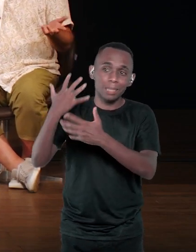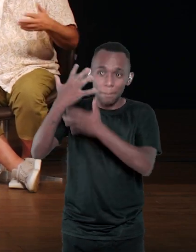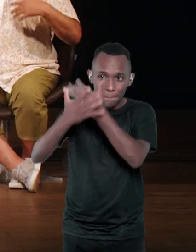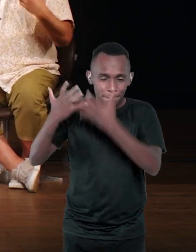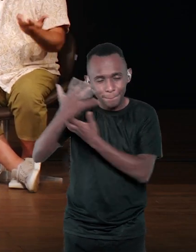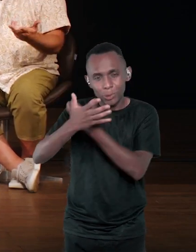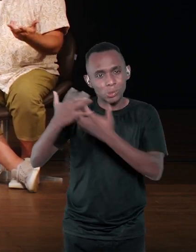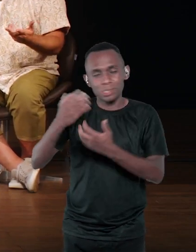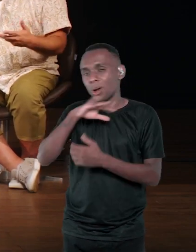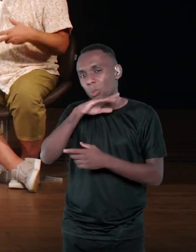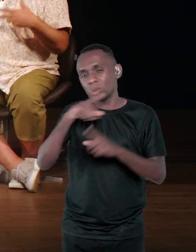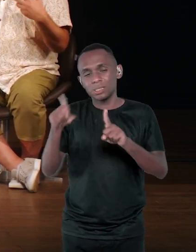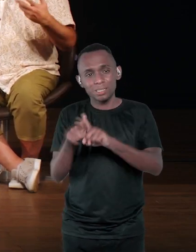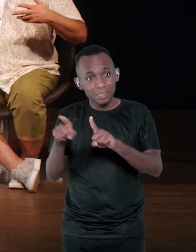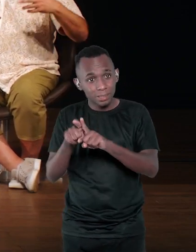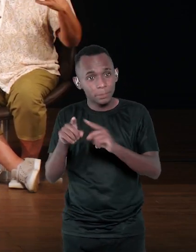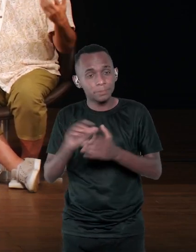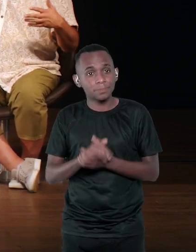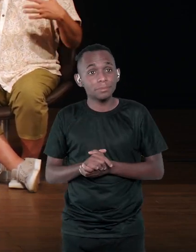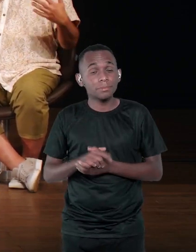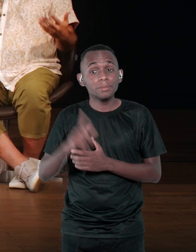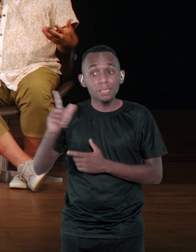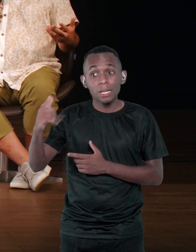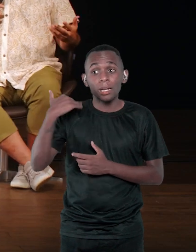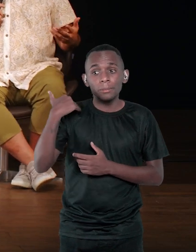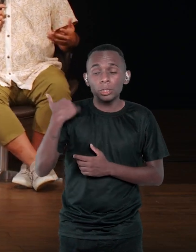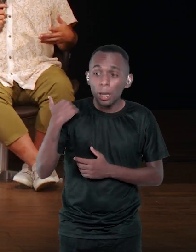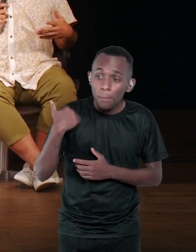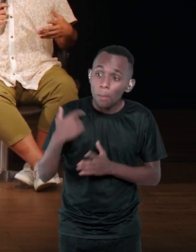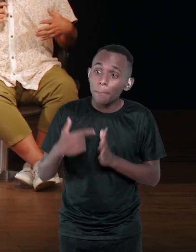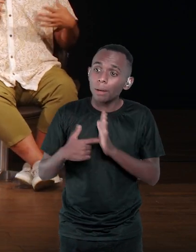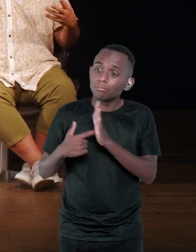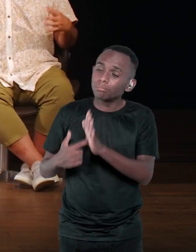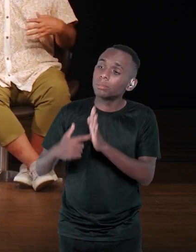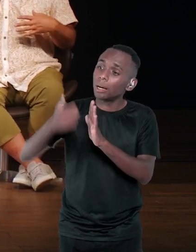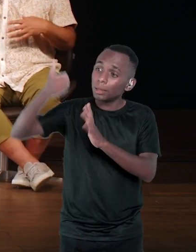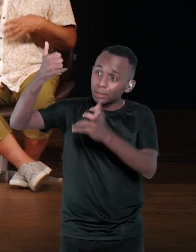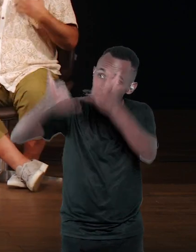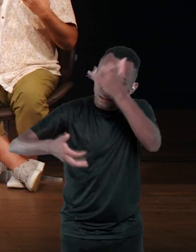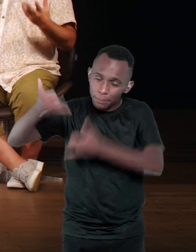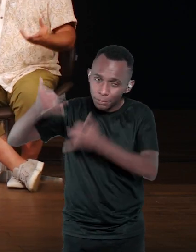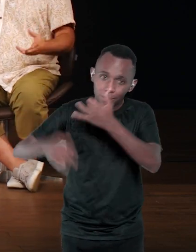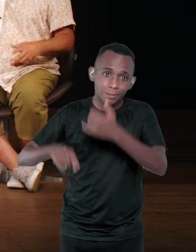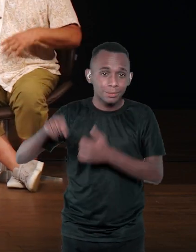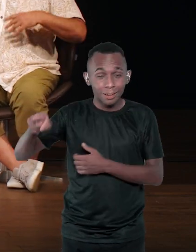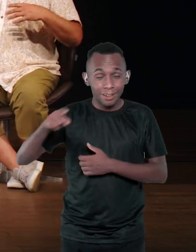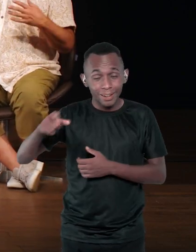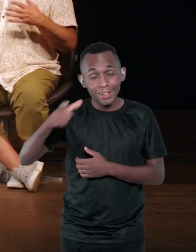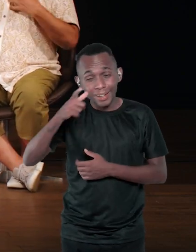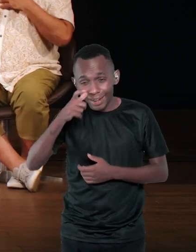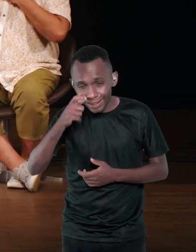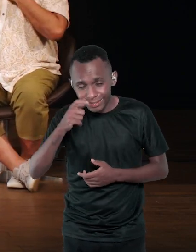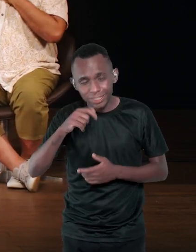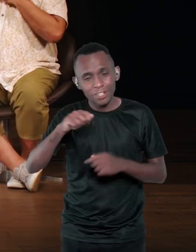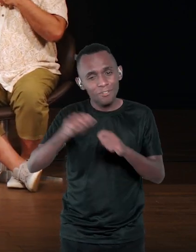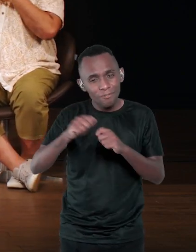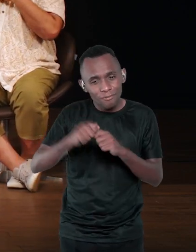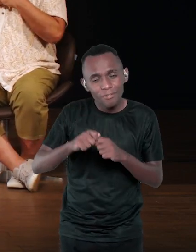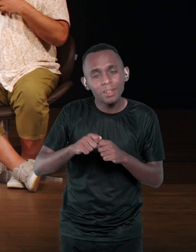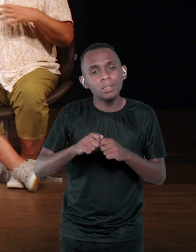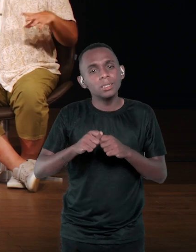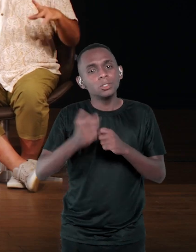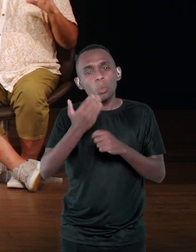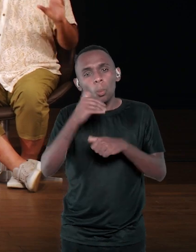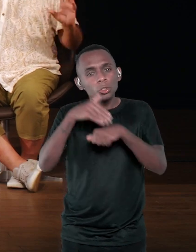ela caiu nas drogas. E ela me chamou para contar esse episódio. Um dia, ela era muito curiosa, ela fez um jantar. Ela falou, não, vem com uma roupa